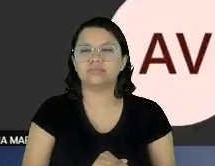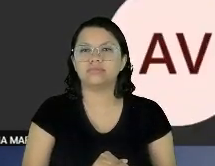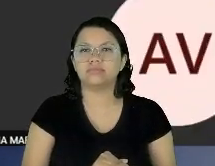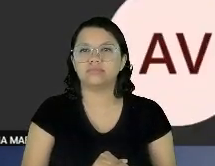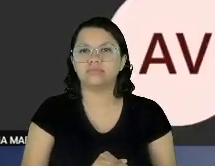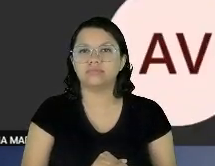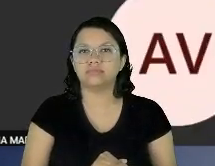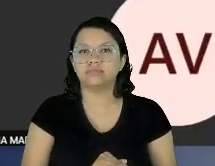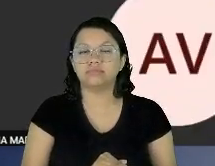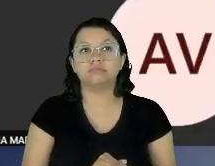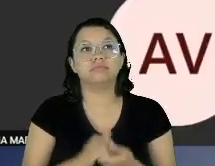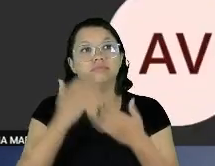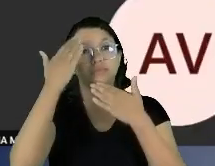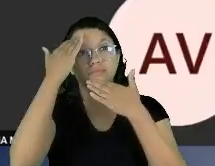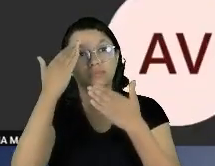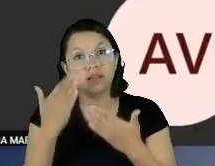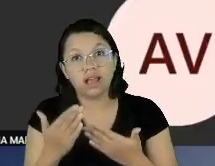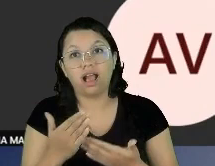Muito obrigada.